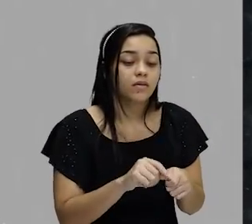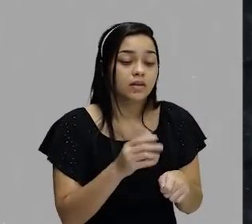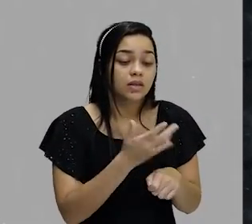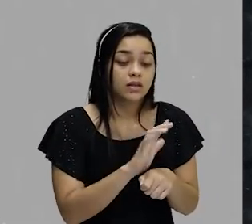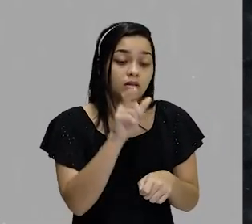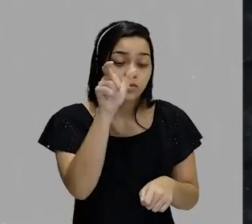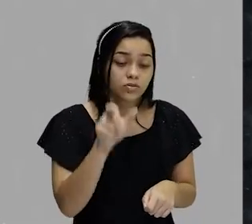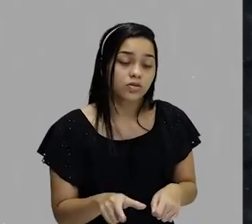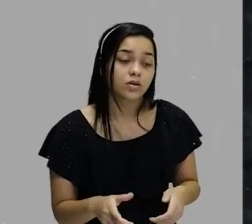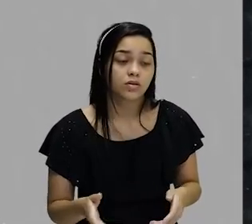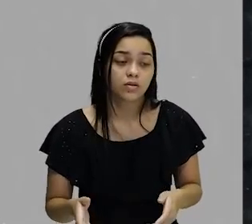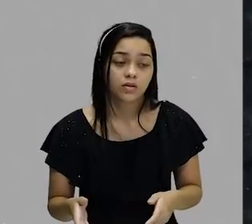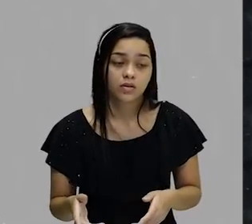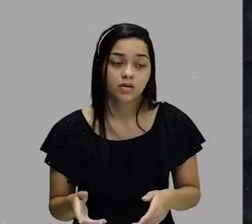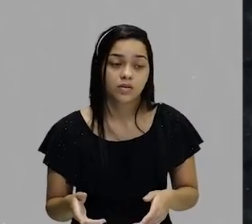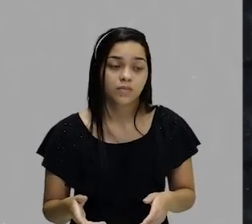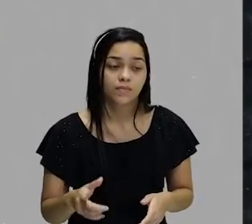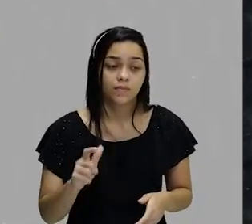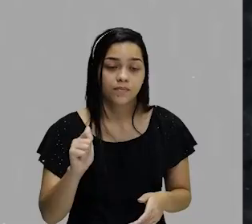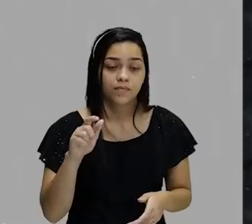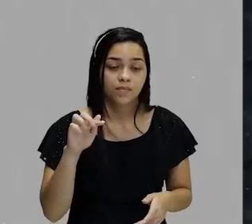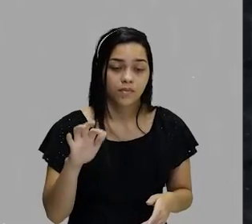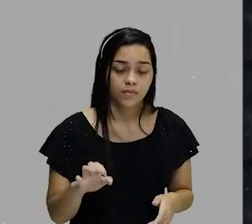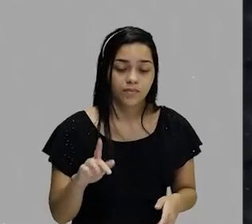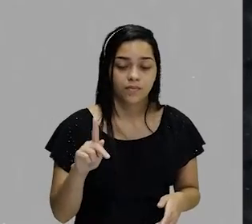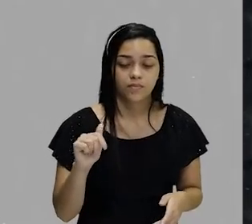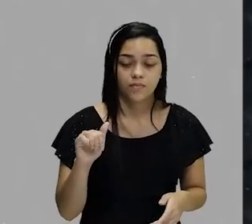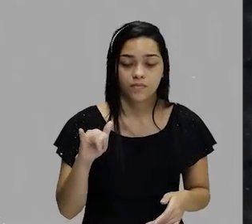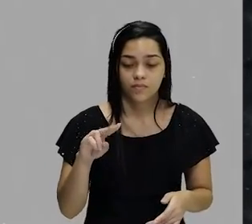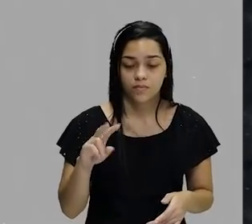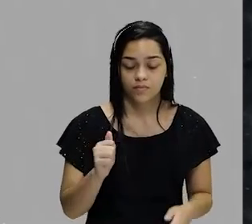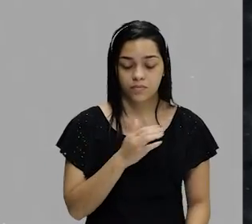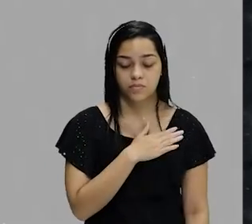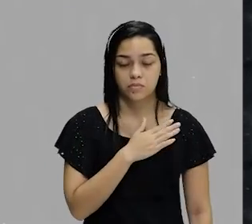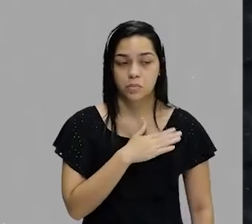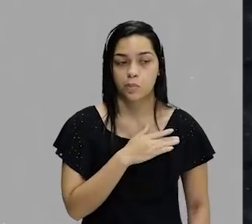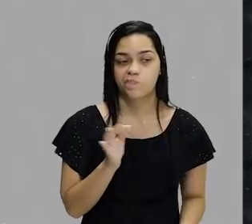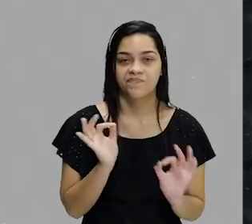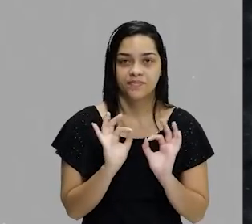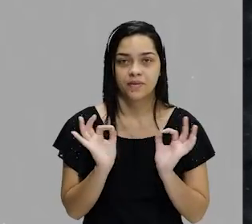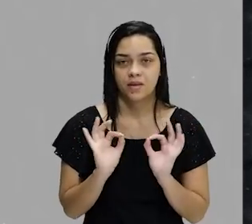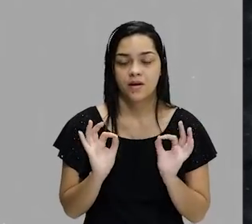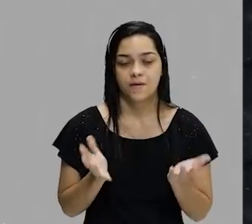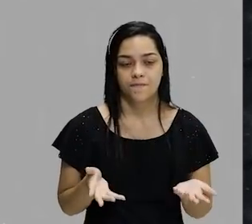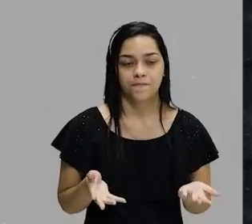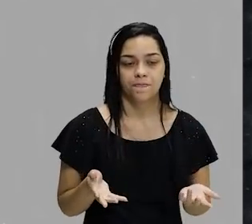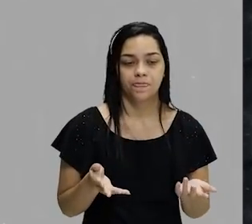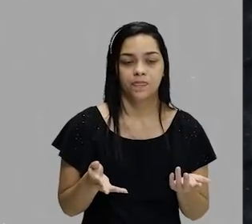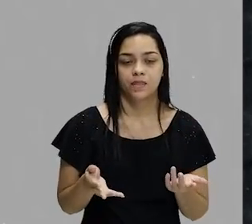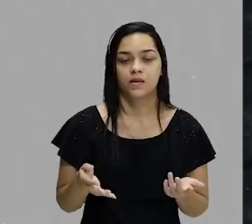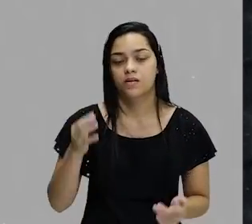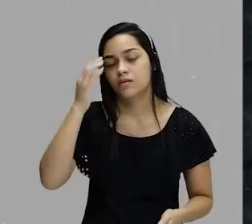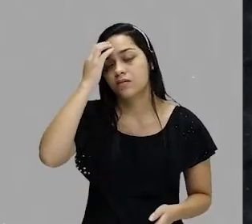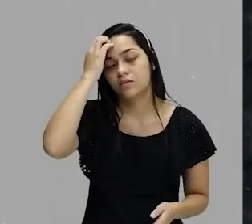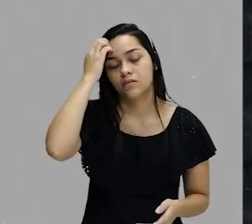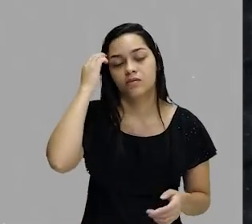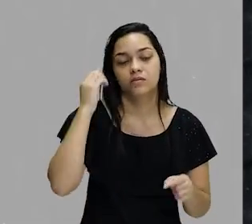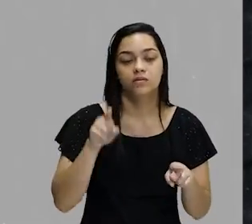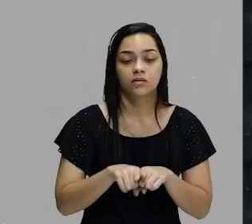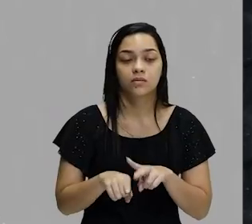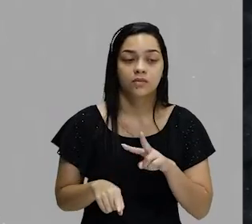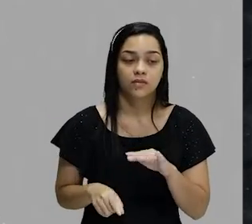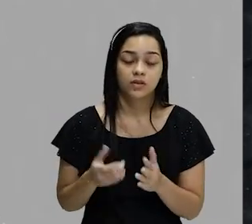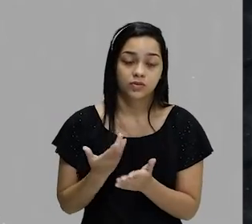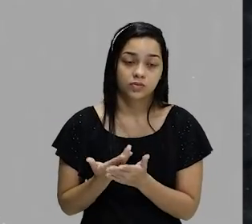é o sujeito. No caso, agente da passiva, por mim. Então, o sujeito não faz nada. Então, no agente da passiva também a gente vai